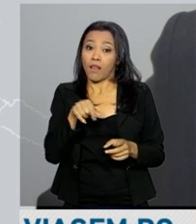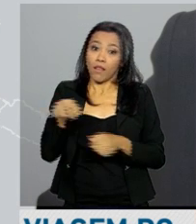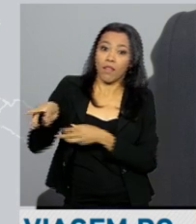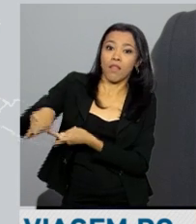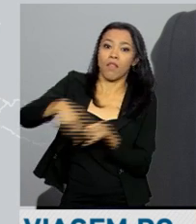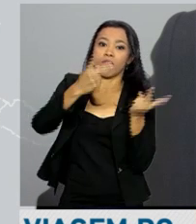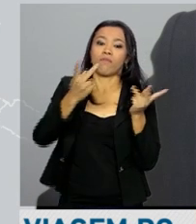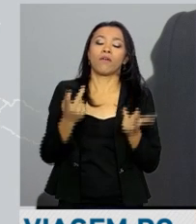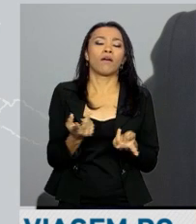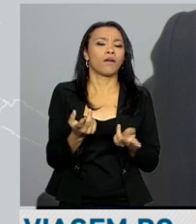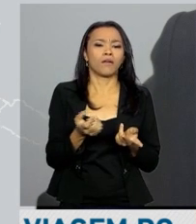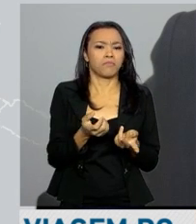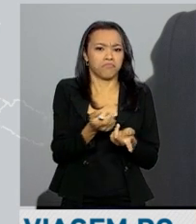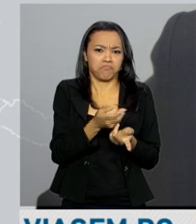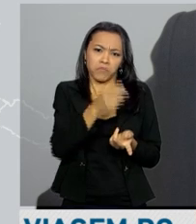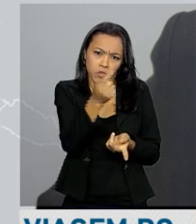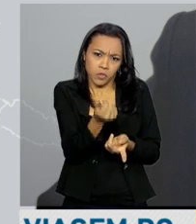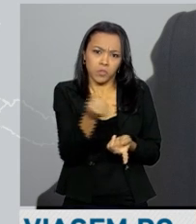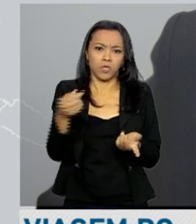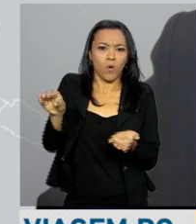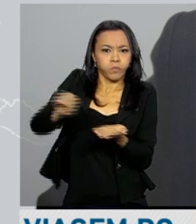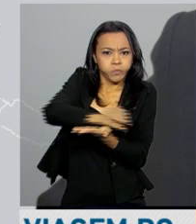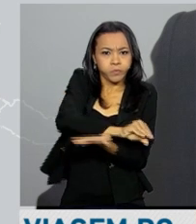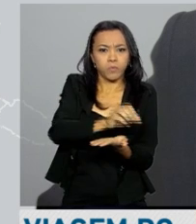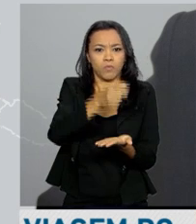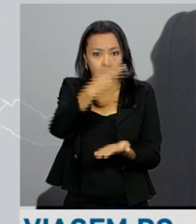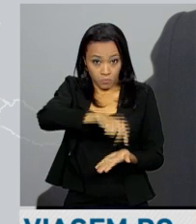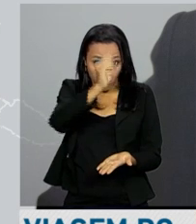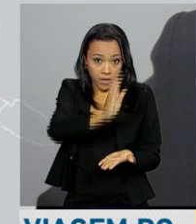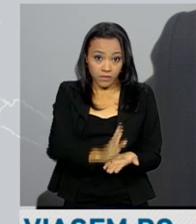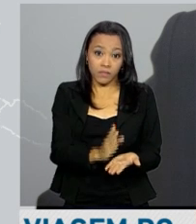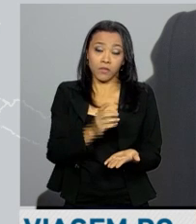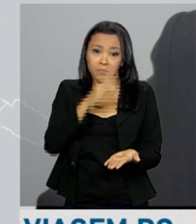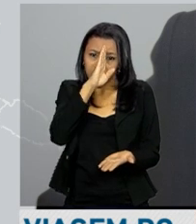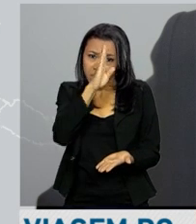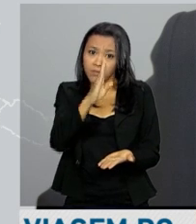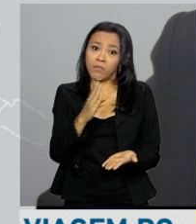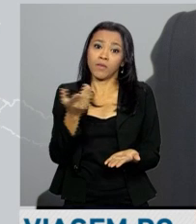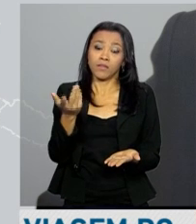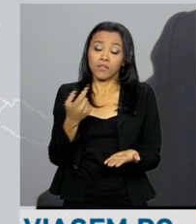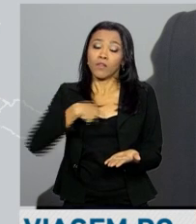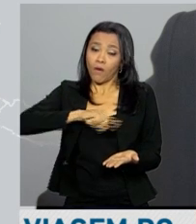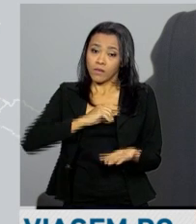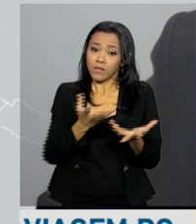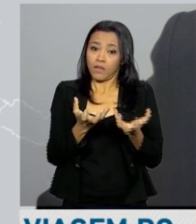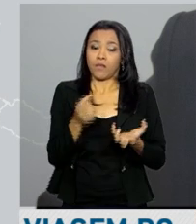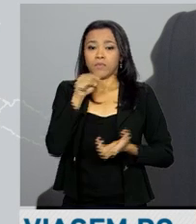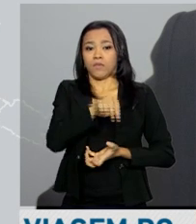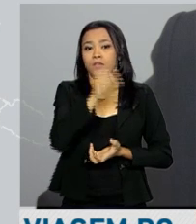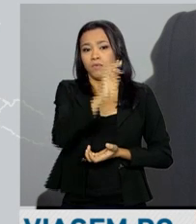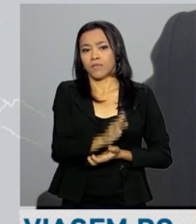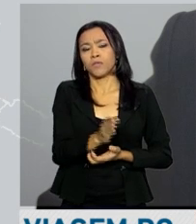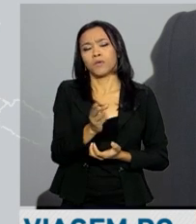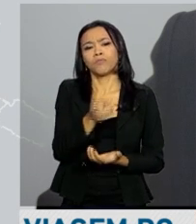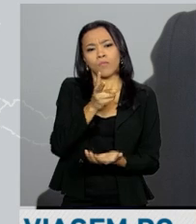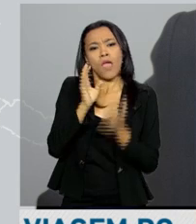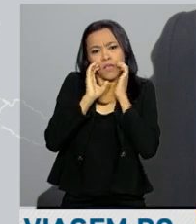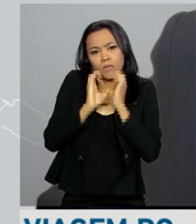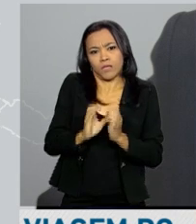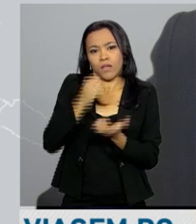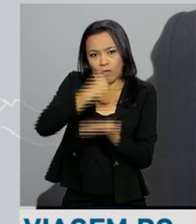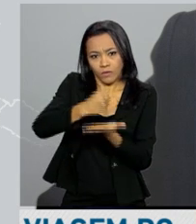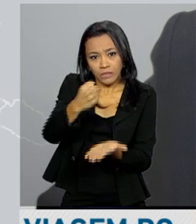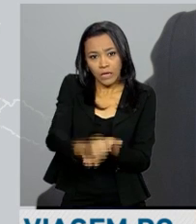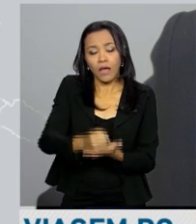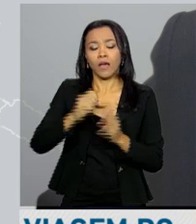investimento estrangeiro para lá juntamente com o investimento do Capital Nacional nós queremos preservar os contratos